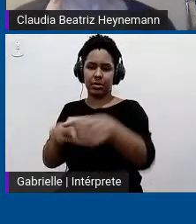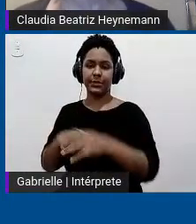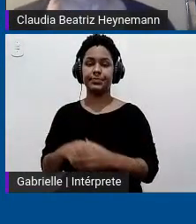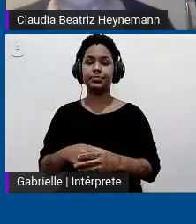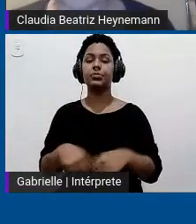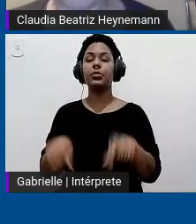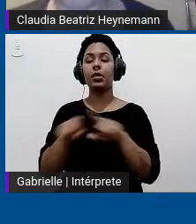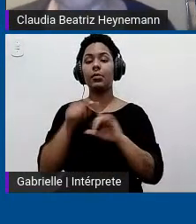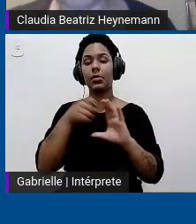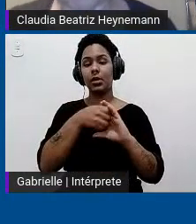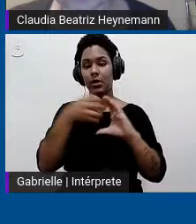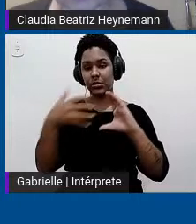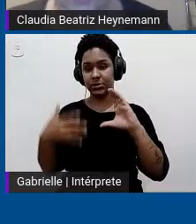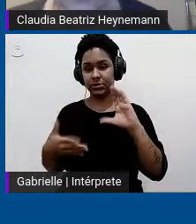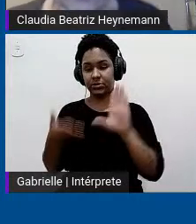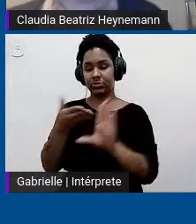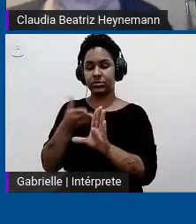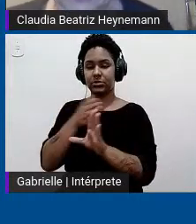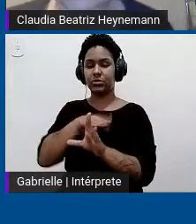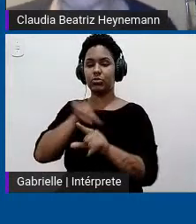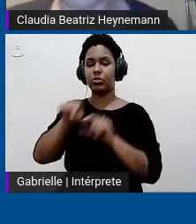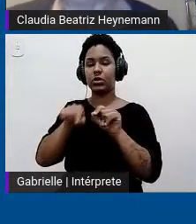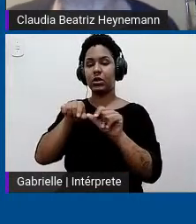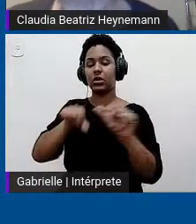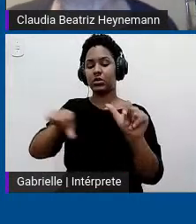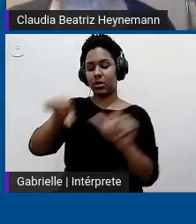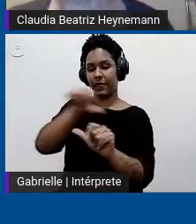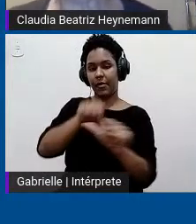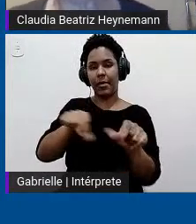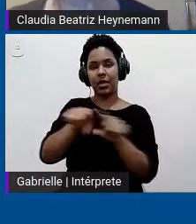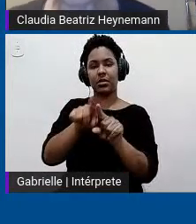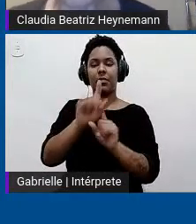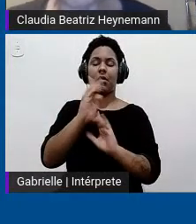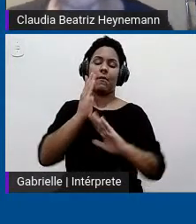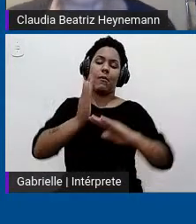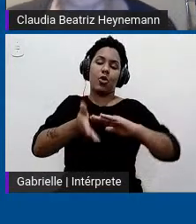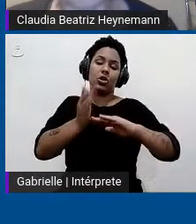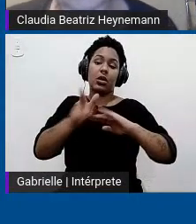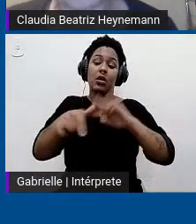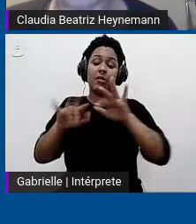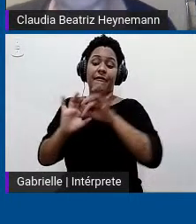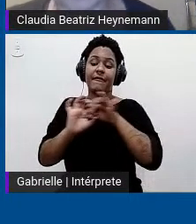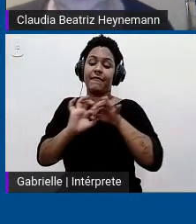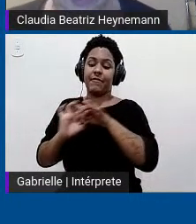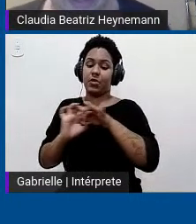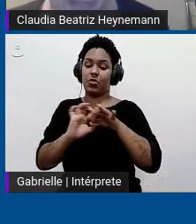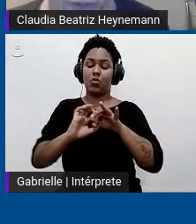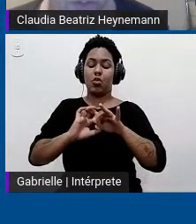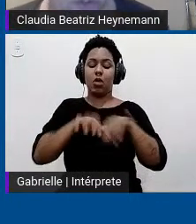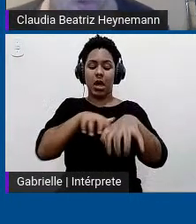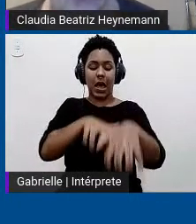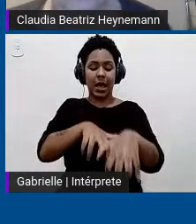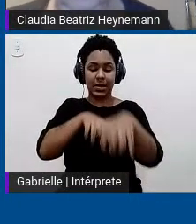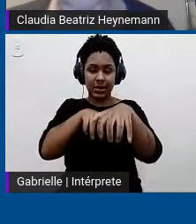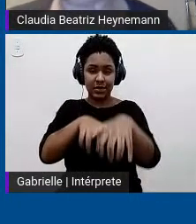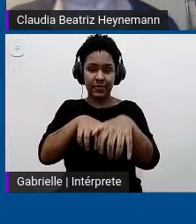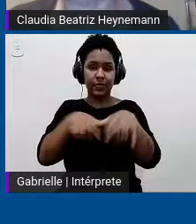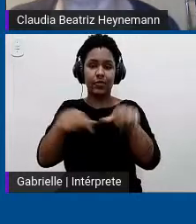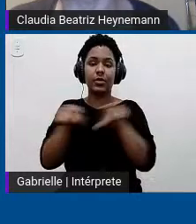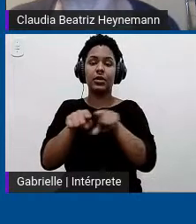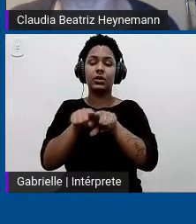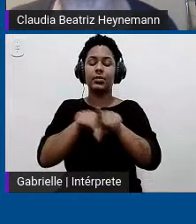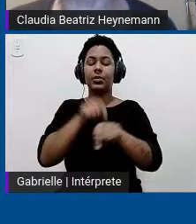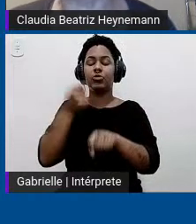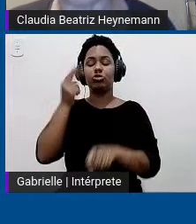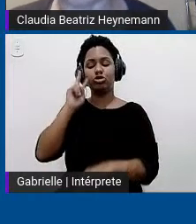Característico de trás de transformações ou da modernidade é ainda o vínculo entre os arquivos e a ideia de história, o